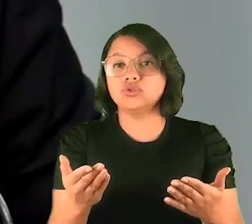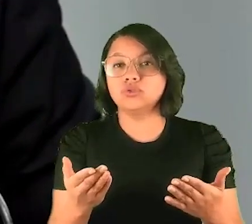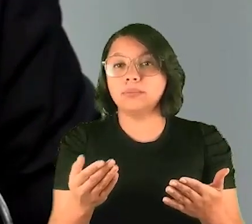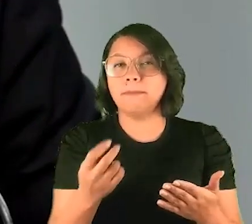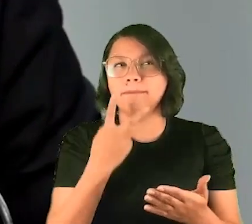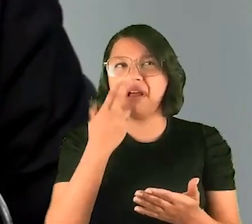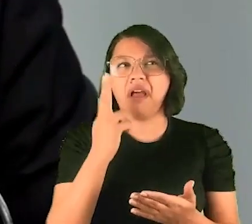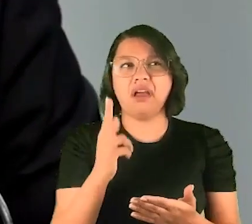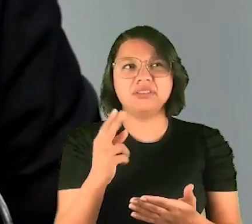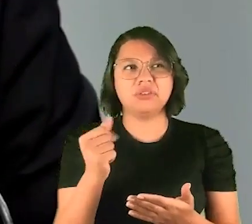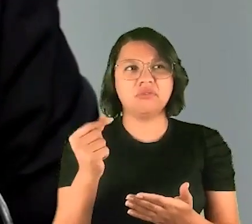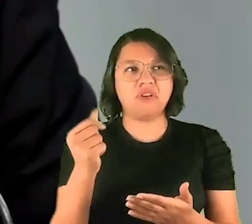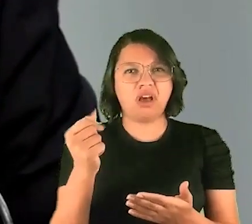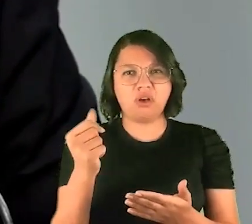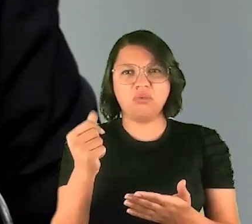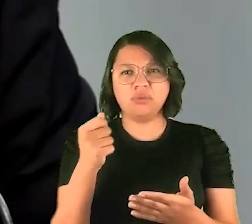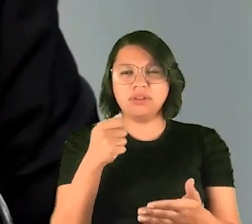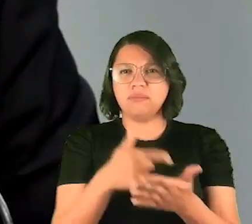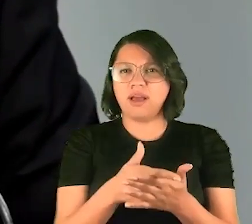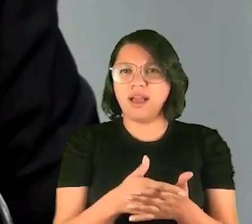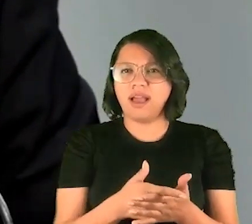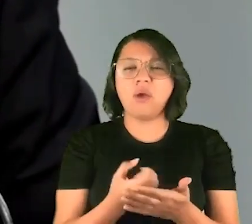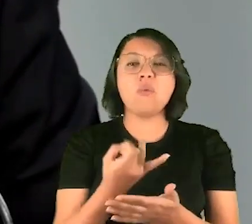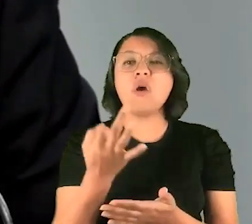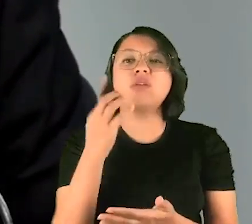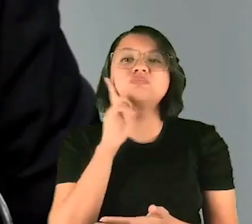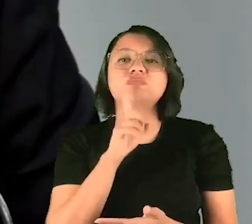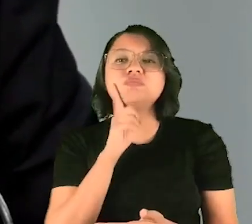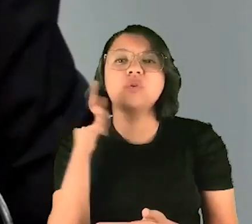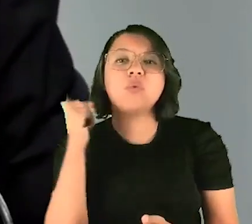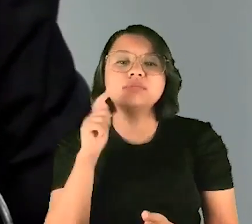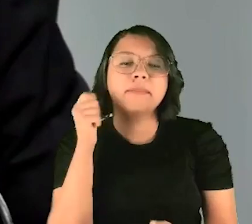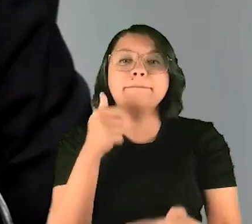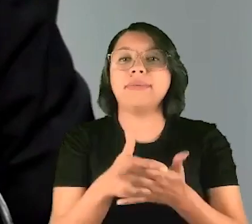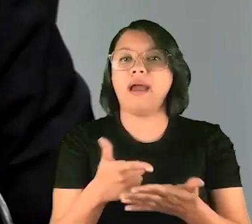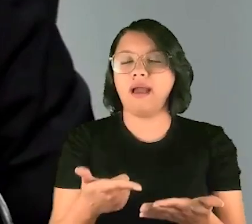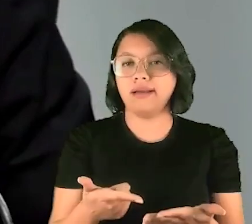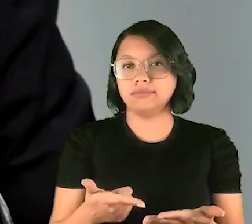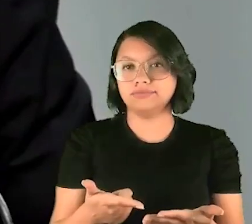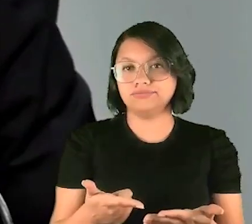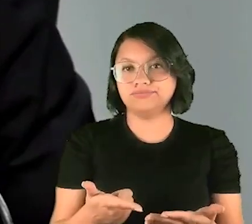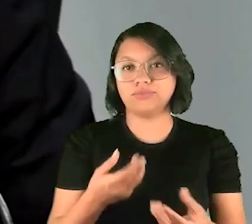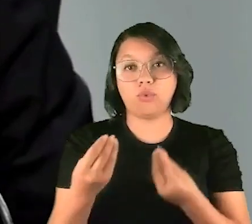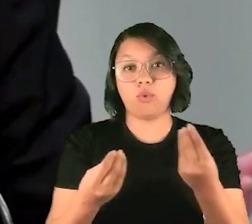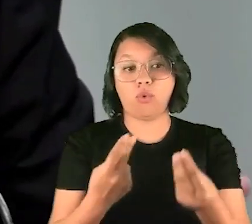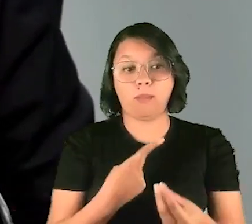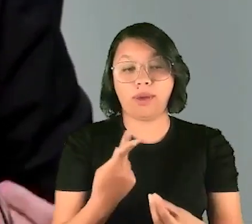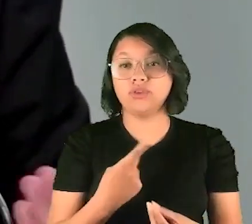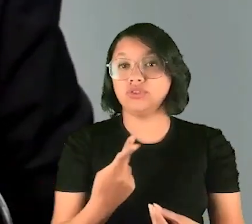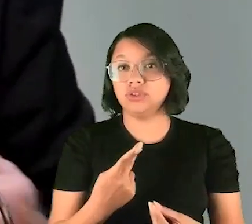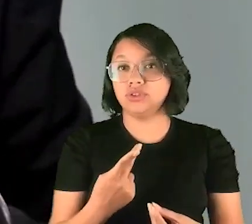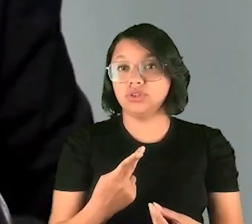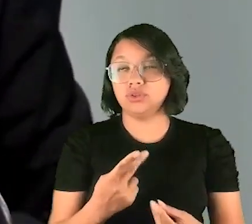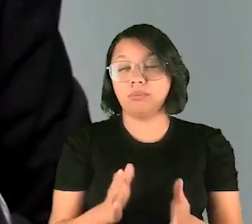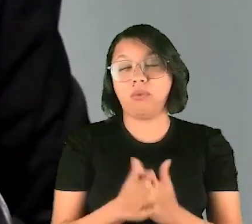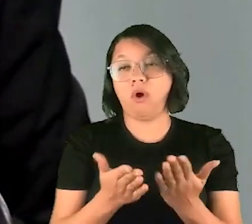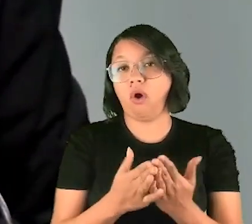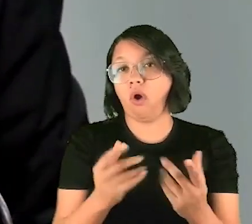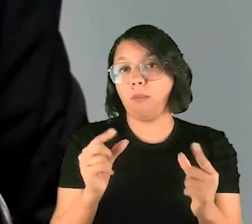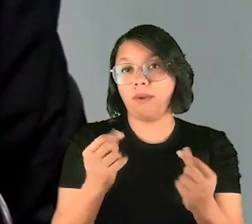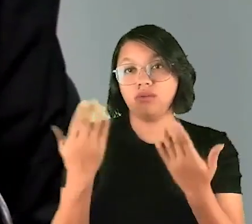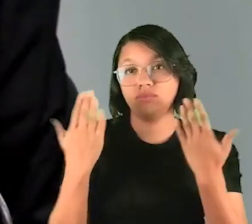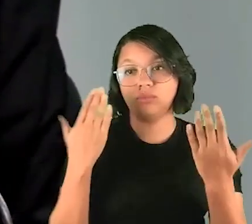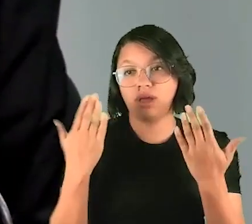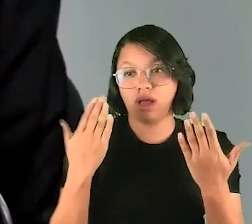que o custo hoje é quanto o mercado americano sustenta. E como nós somos um mercado periférico, o que o Brasil faz?